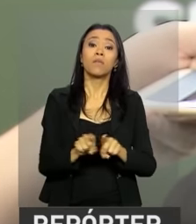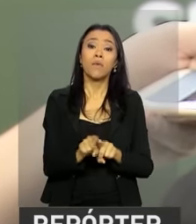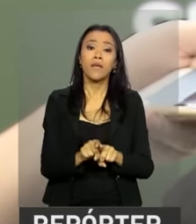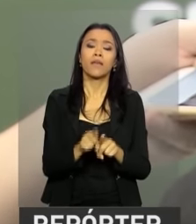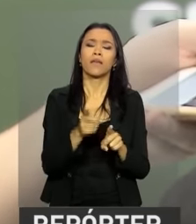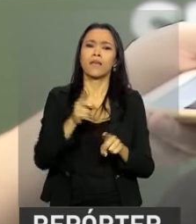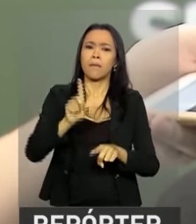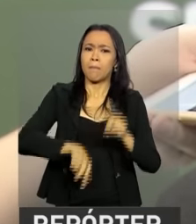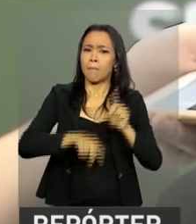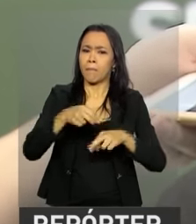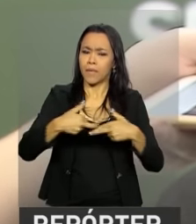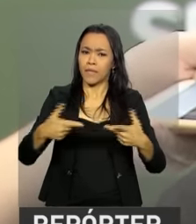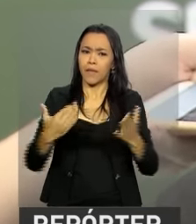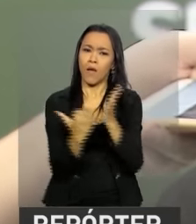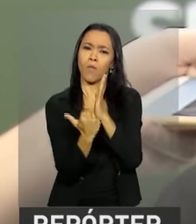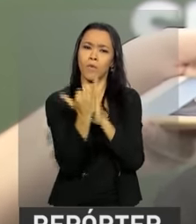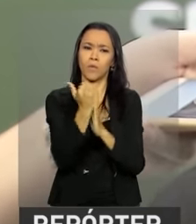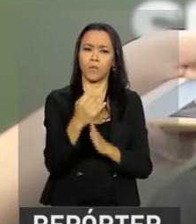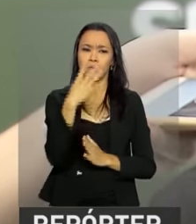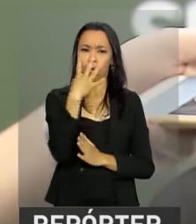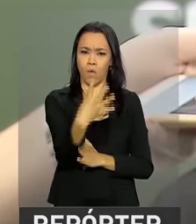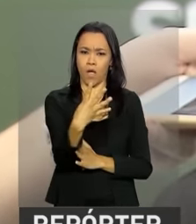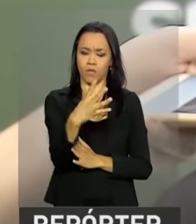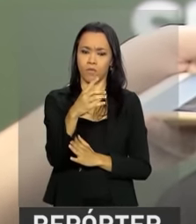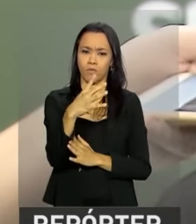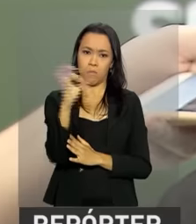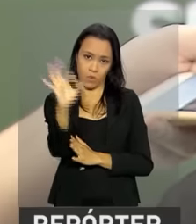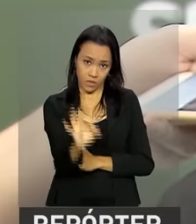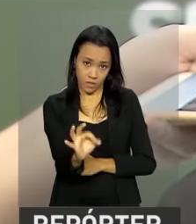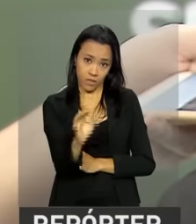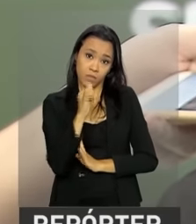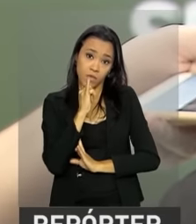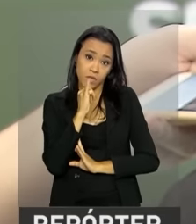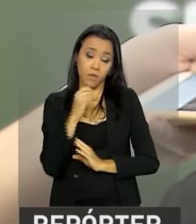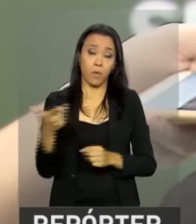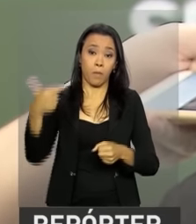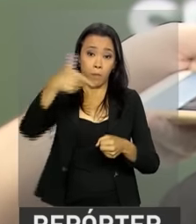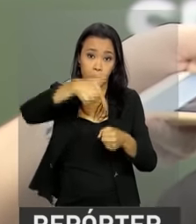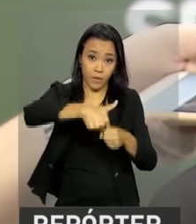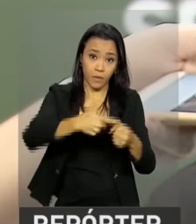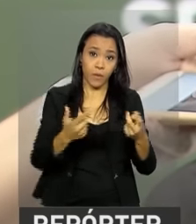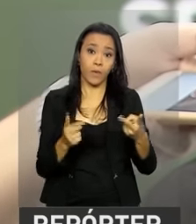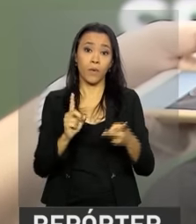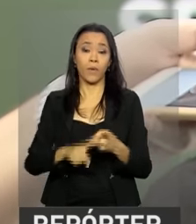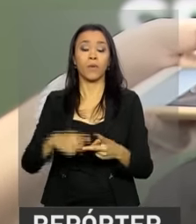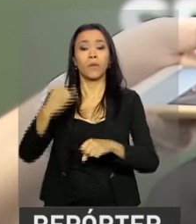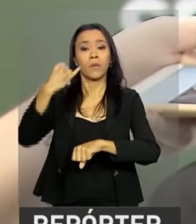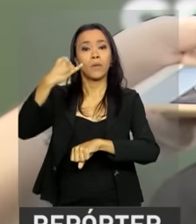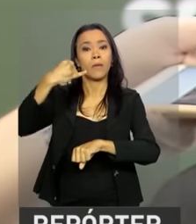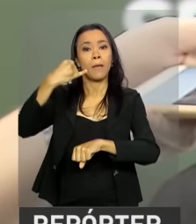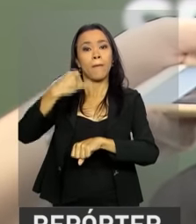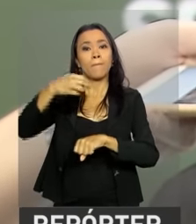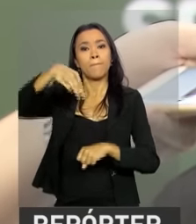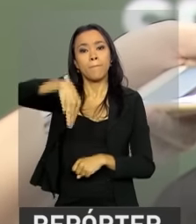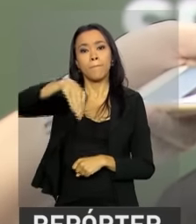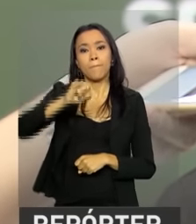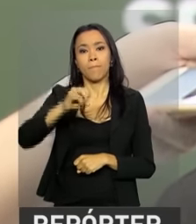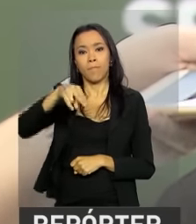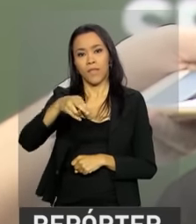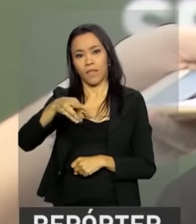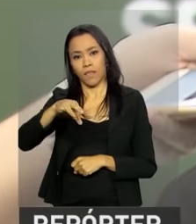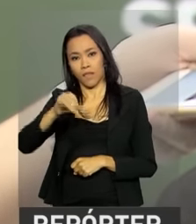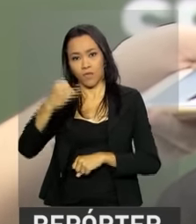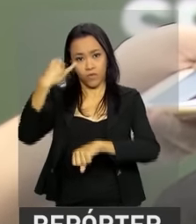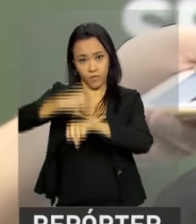exportadas de 4% importantes produtos aí como o petróleo minério de ferros eles eles têm contribuído positivamente